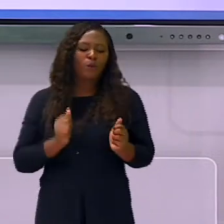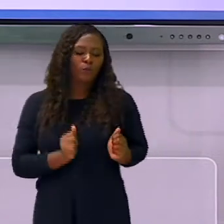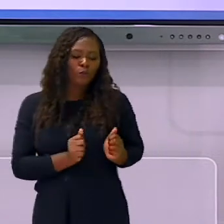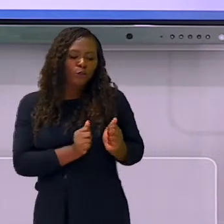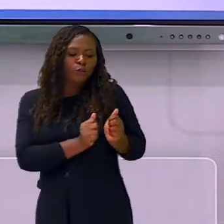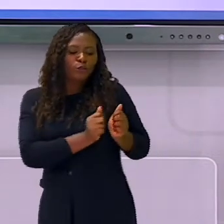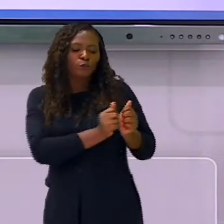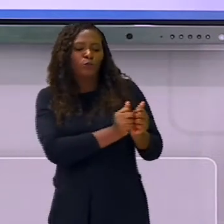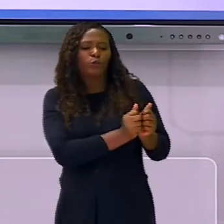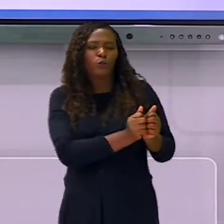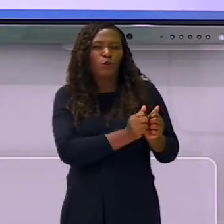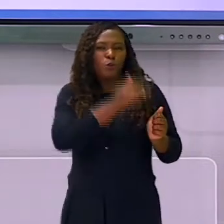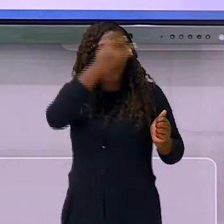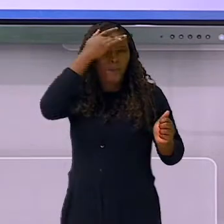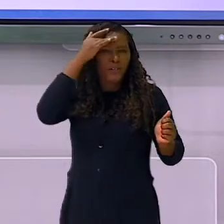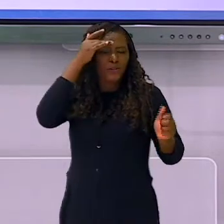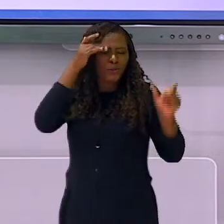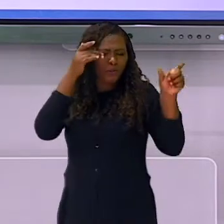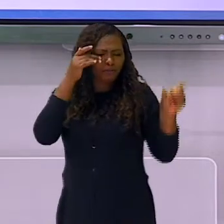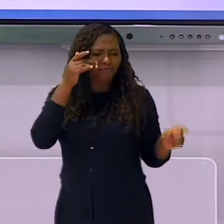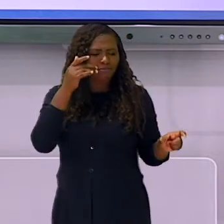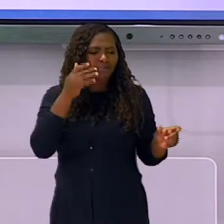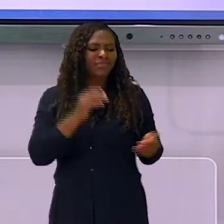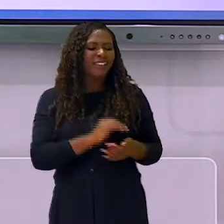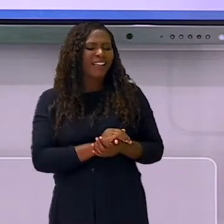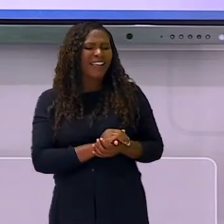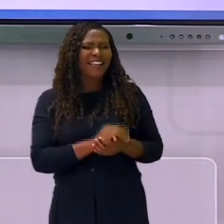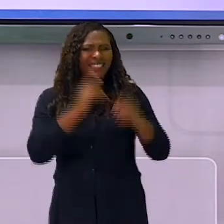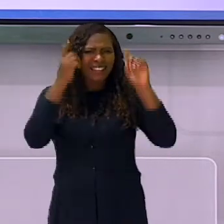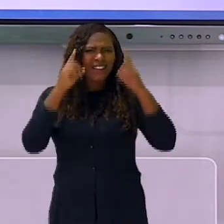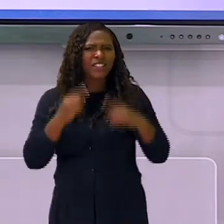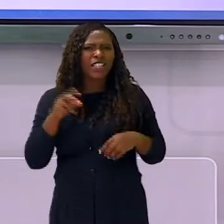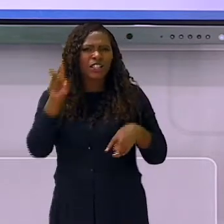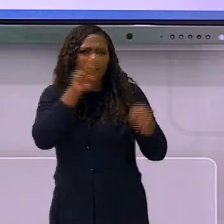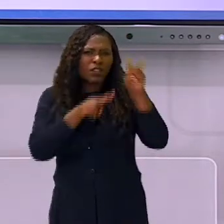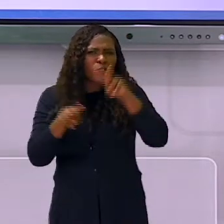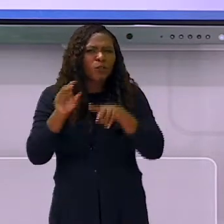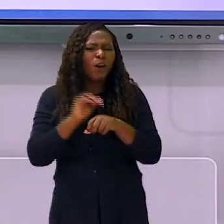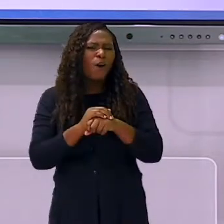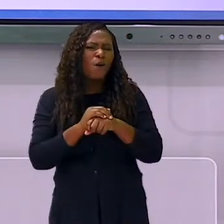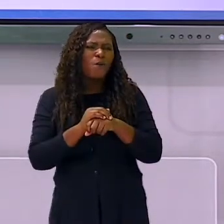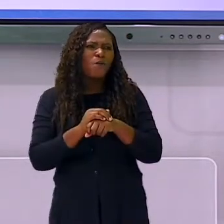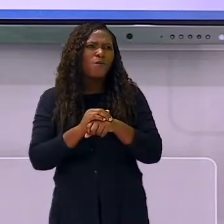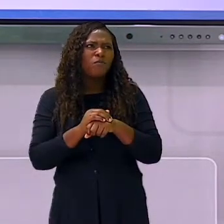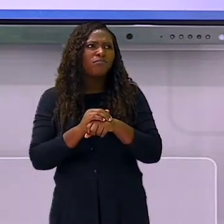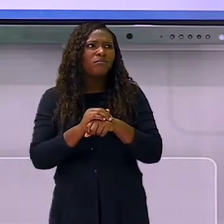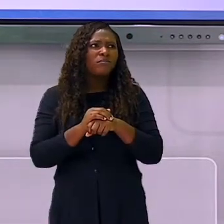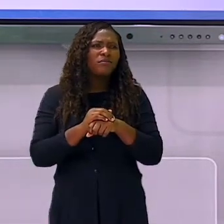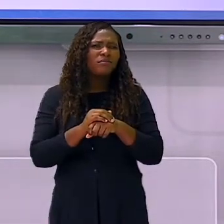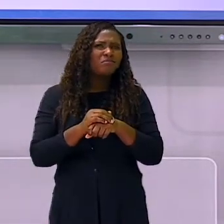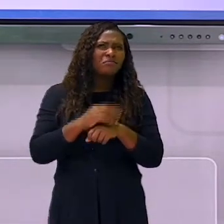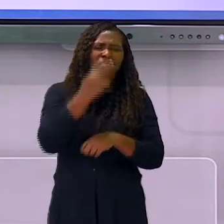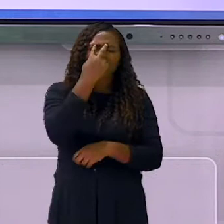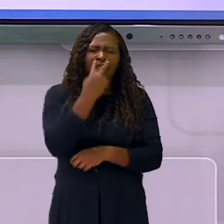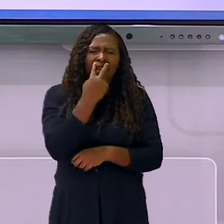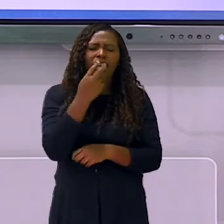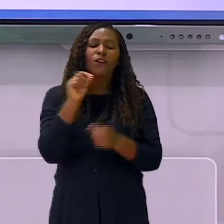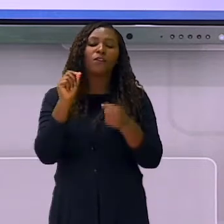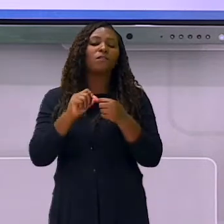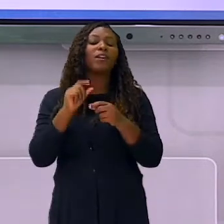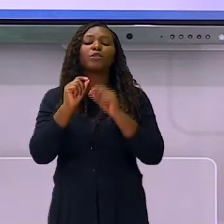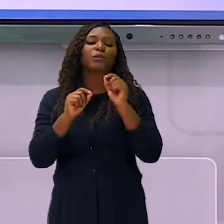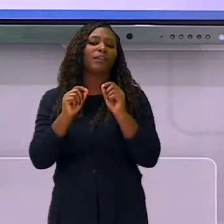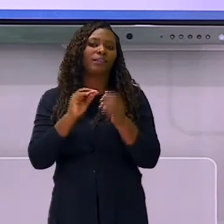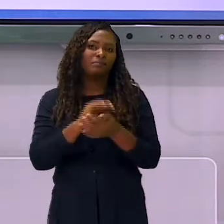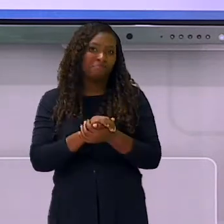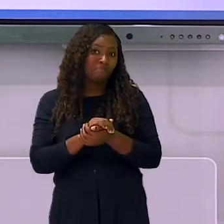respeito e acompanhe-me. Imagine você chegando a um lugar novo, onde nunca esteve antes. Pode